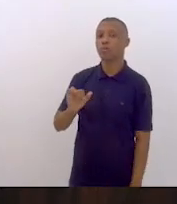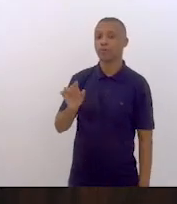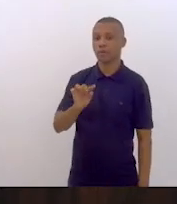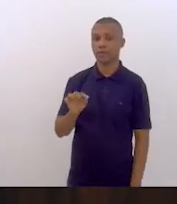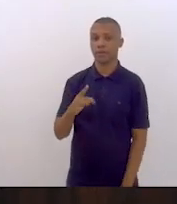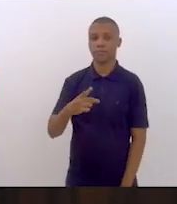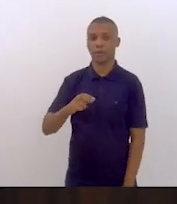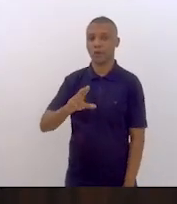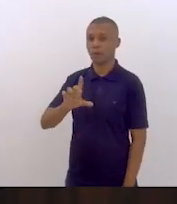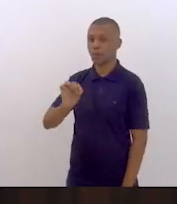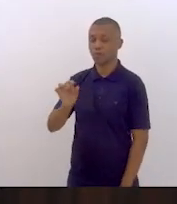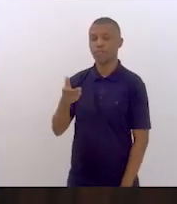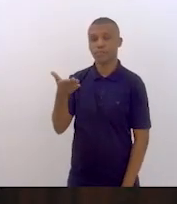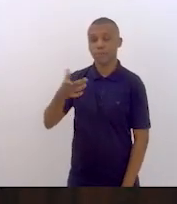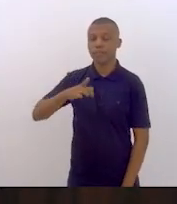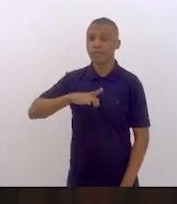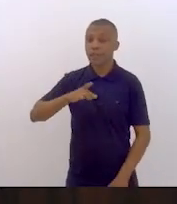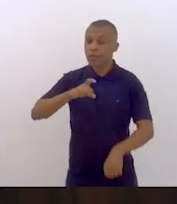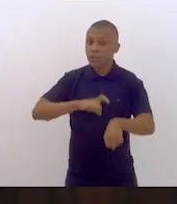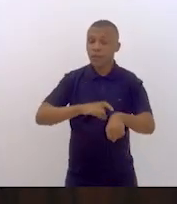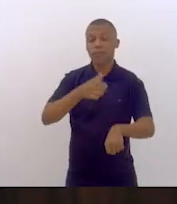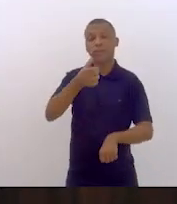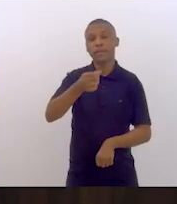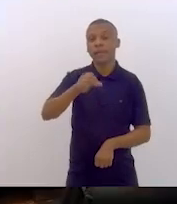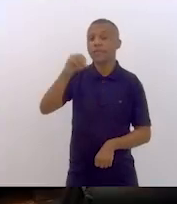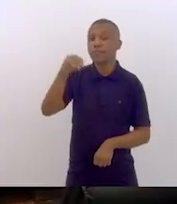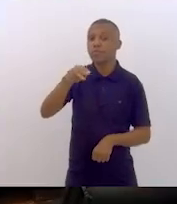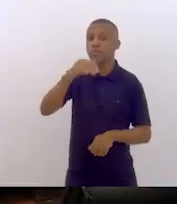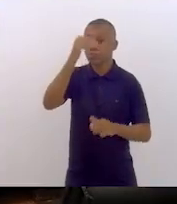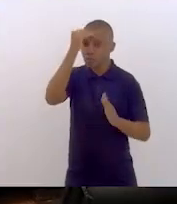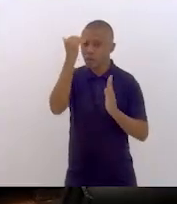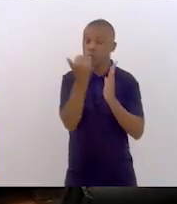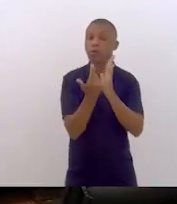excelência e dispõe de 10 minutos no tempo regimental